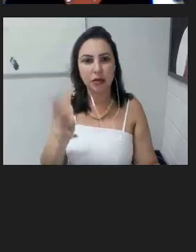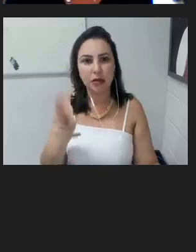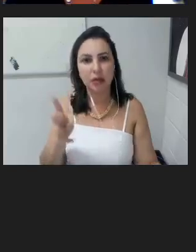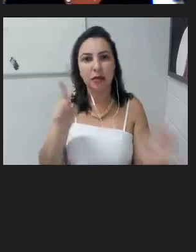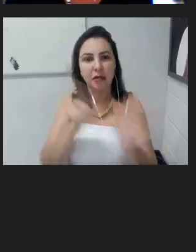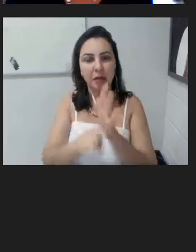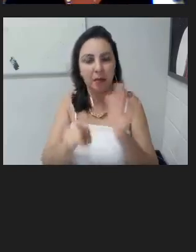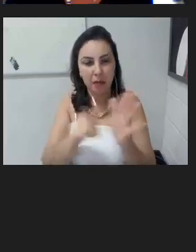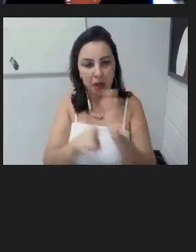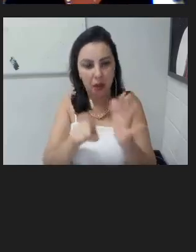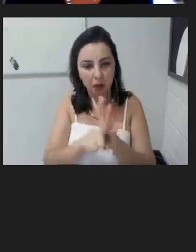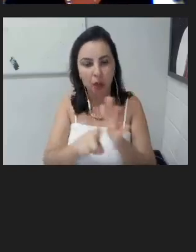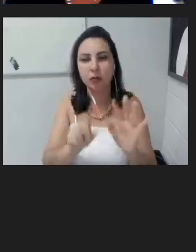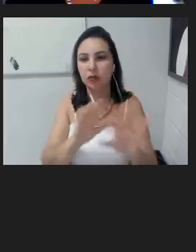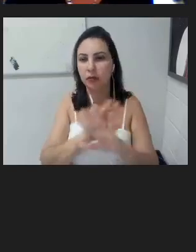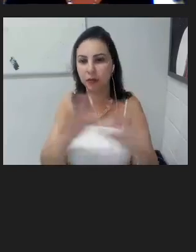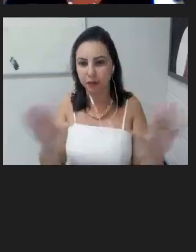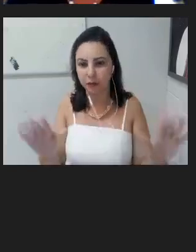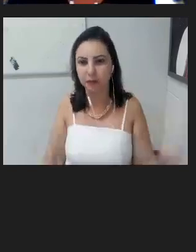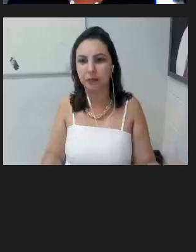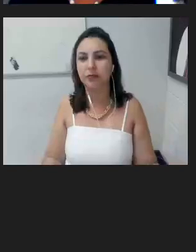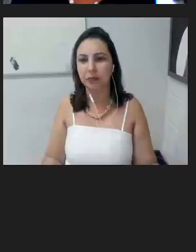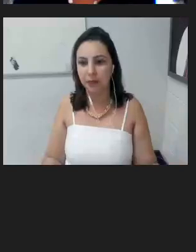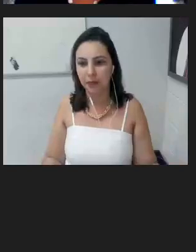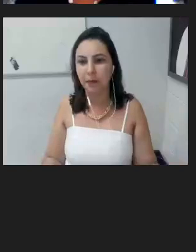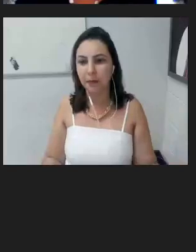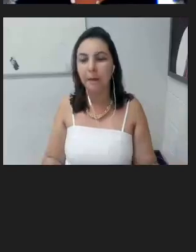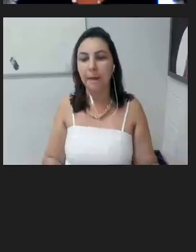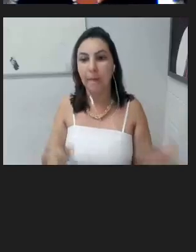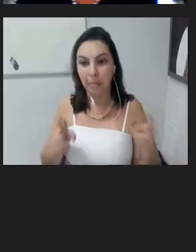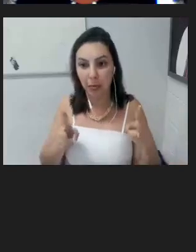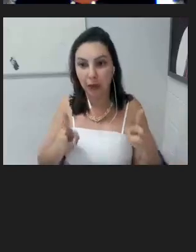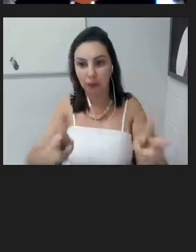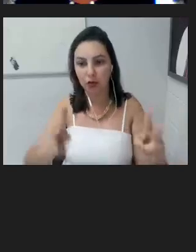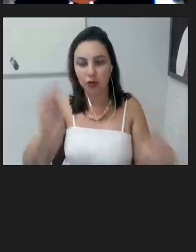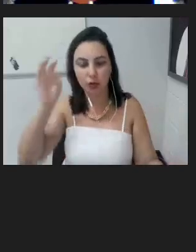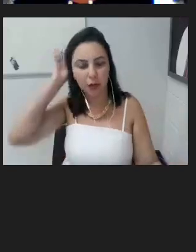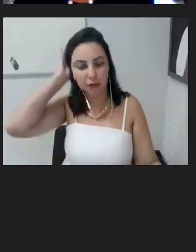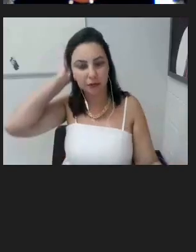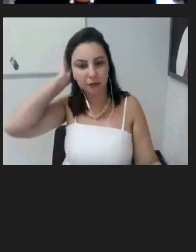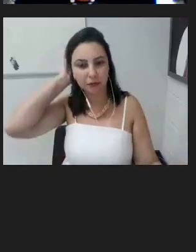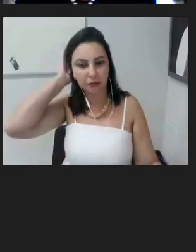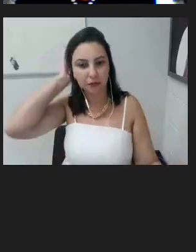Oi, por enquanto era só. Então, vamos mais um pouquinho.